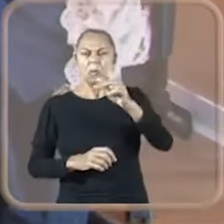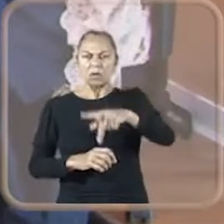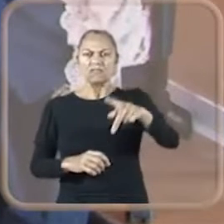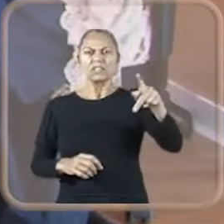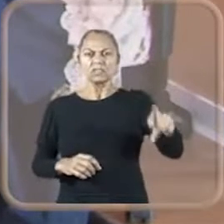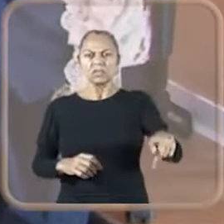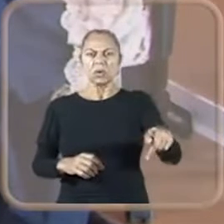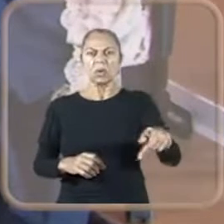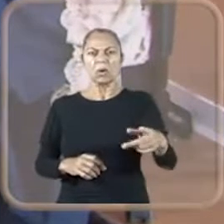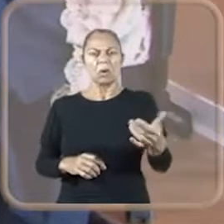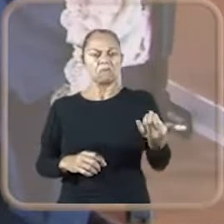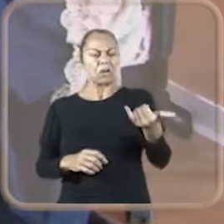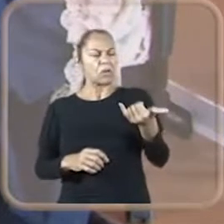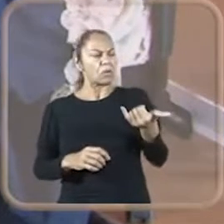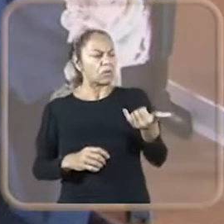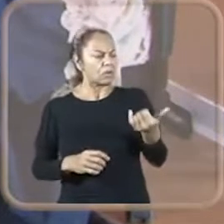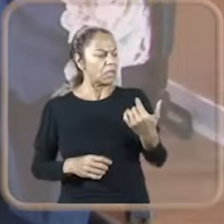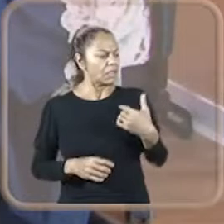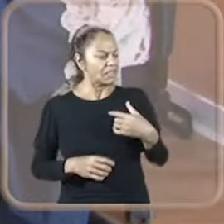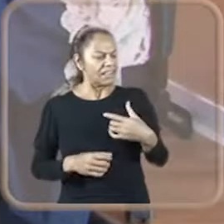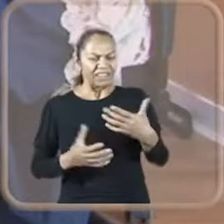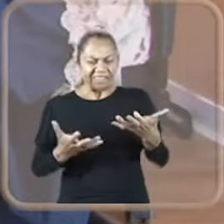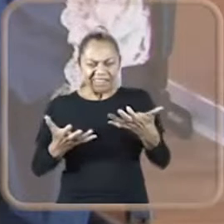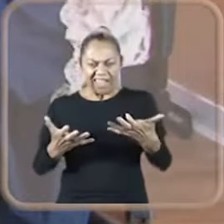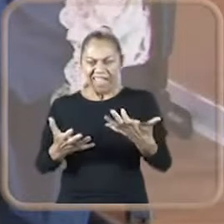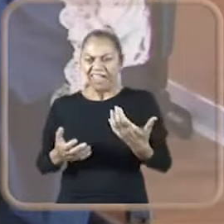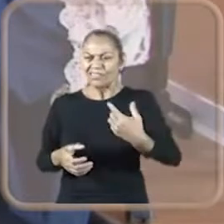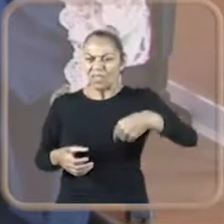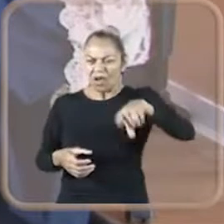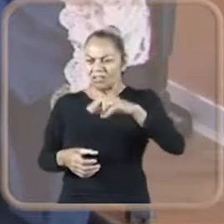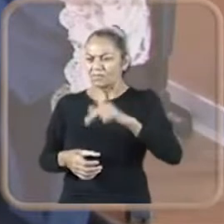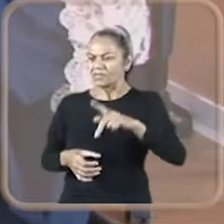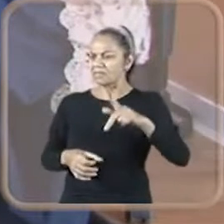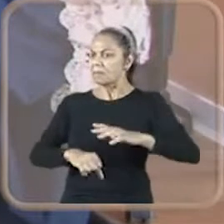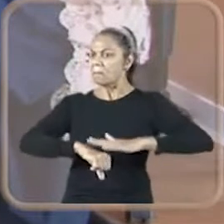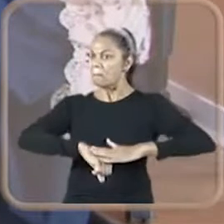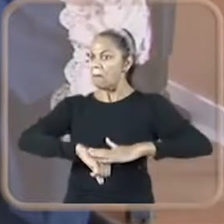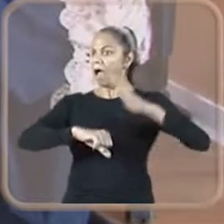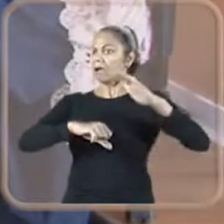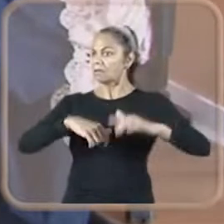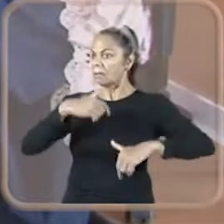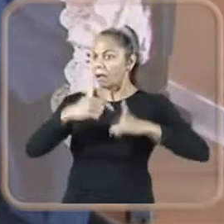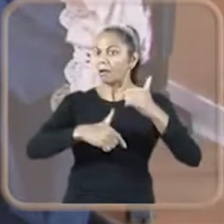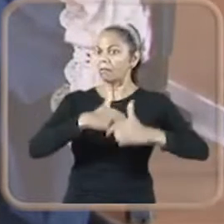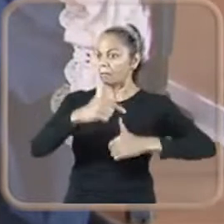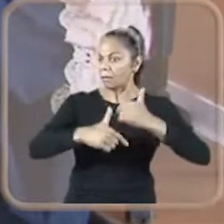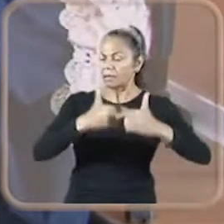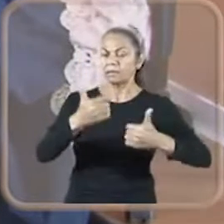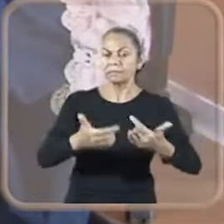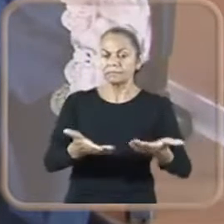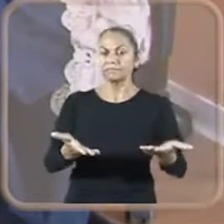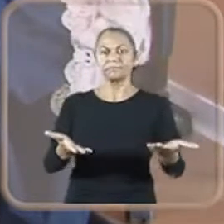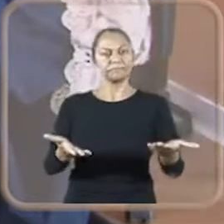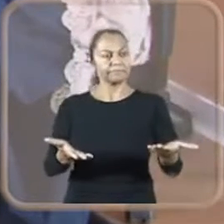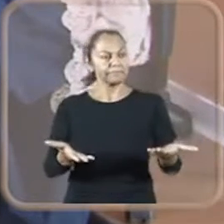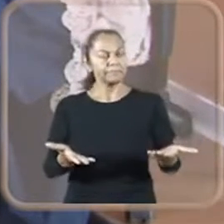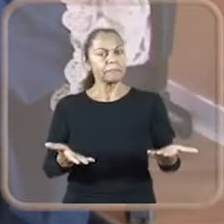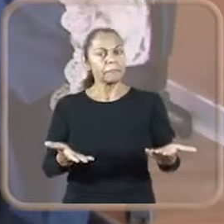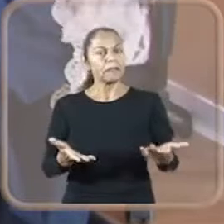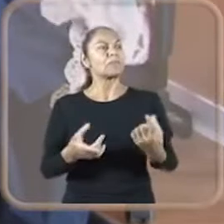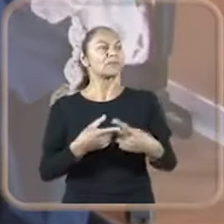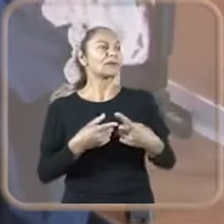Porque os professores são sobrecarregados, não só pedagogicamente, porque a lei assim o exige, né? São várias coisas que têm que